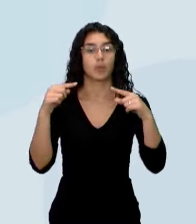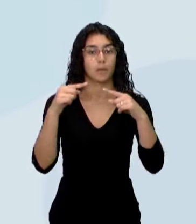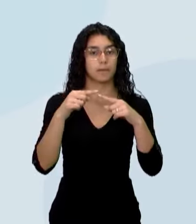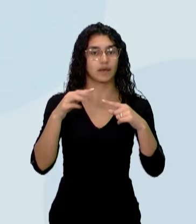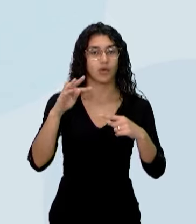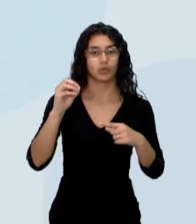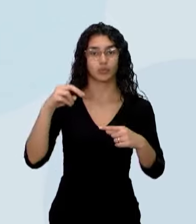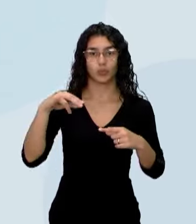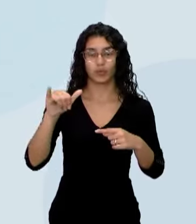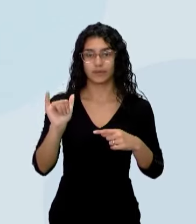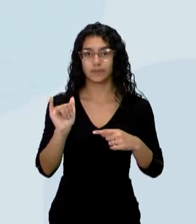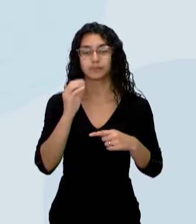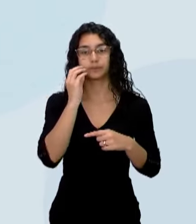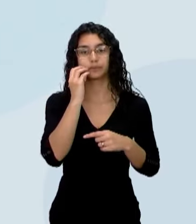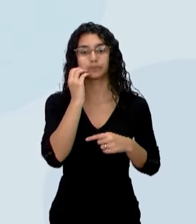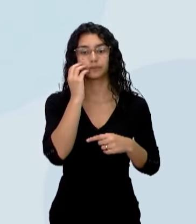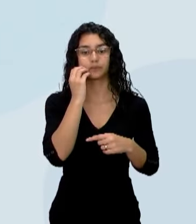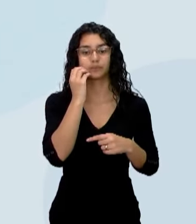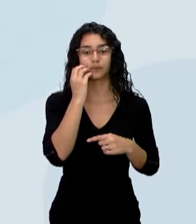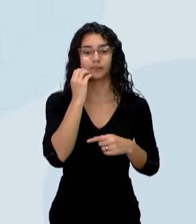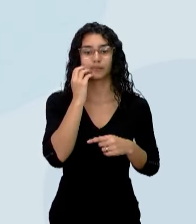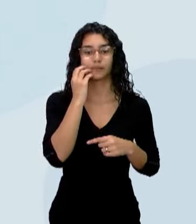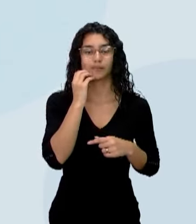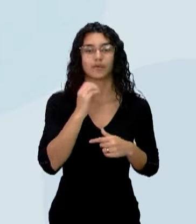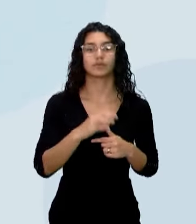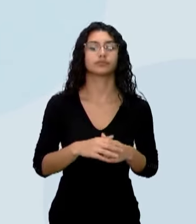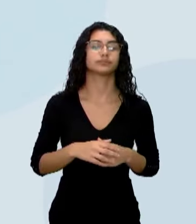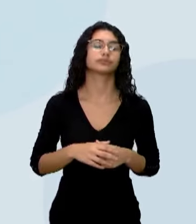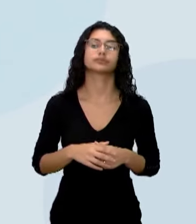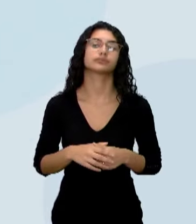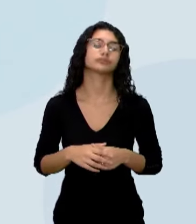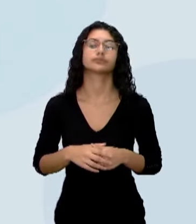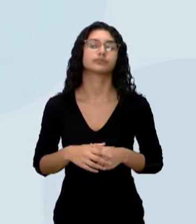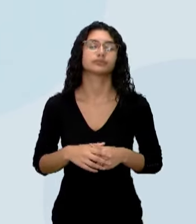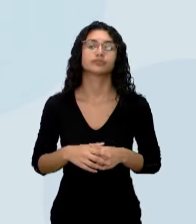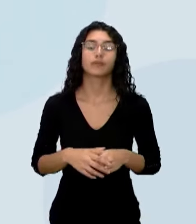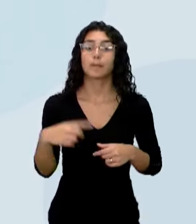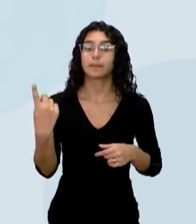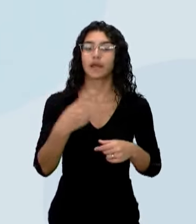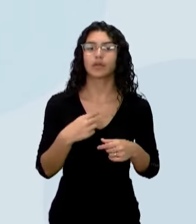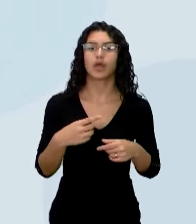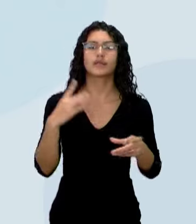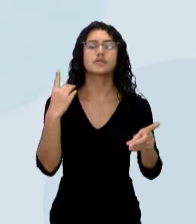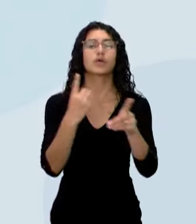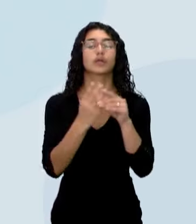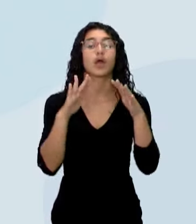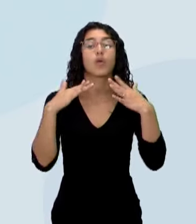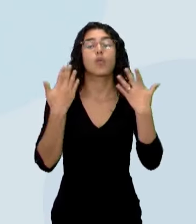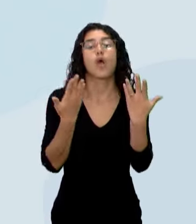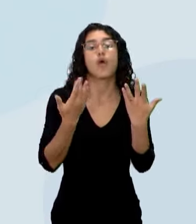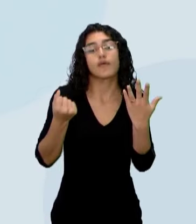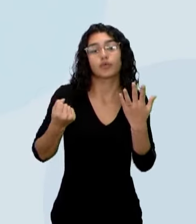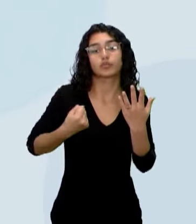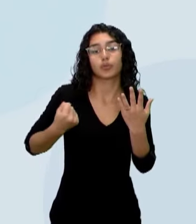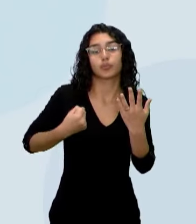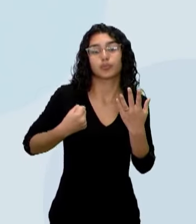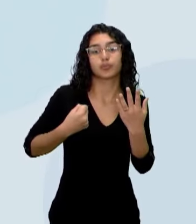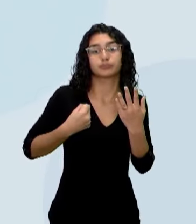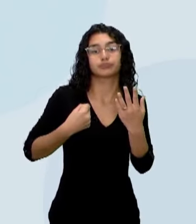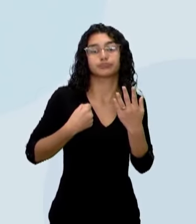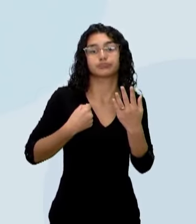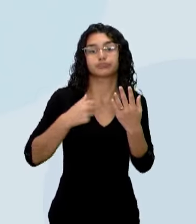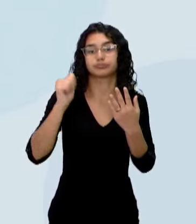gente trouxe um aparato aí que ele, na verdade, a gente importou lá de Paris, um aparato, para a gente descobrir quanto vale esse ângulo. Porque veja o seguinte,